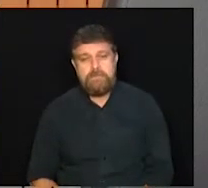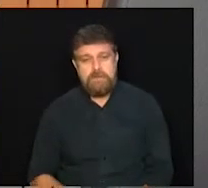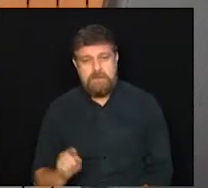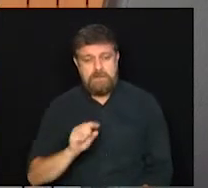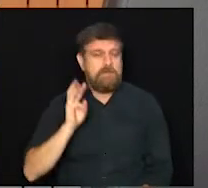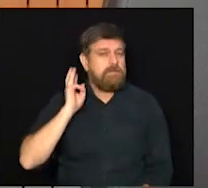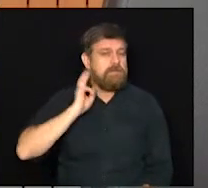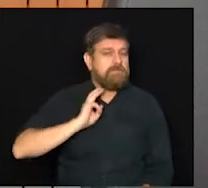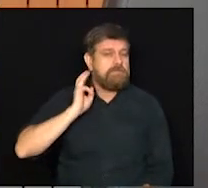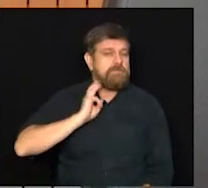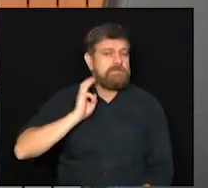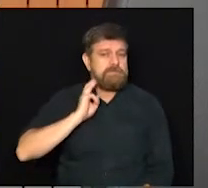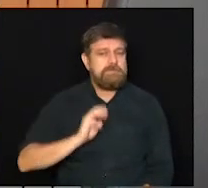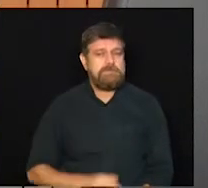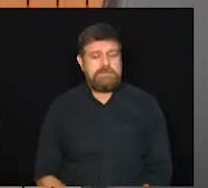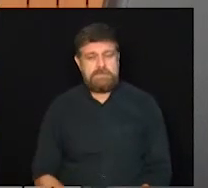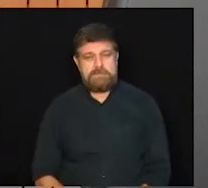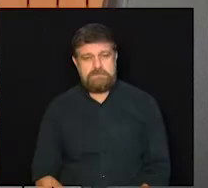Cecílio, com a palavra.